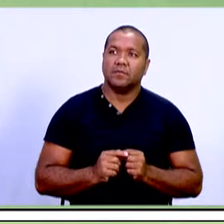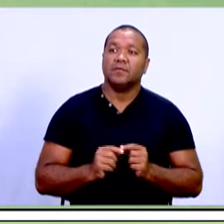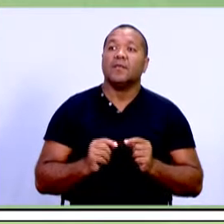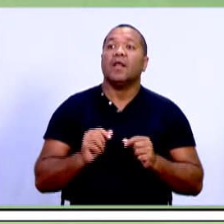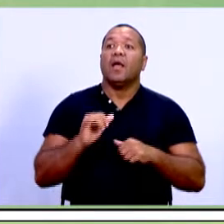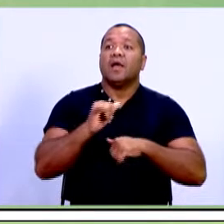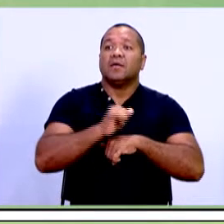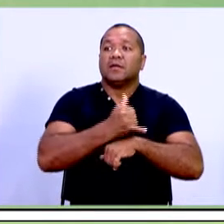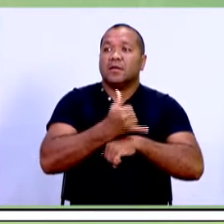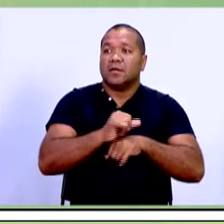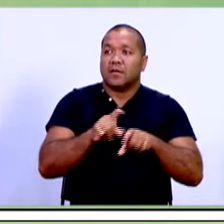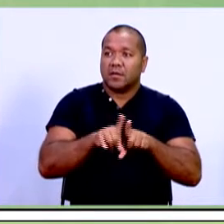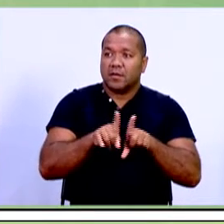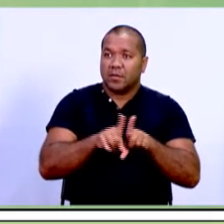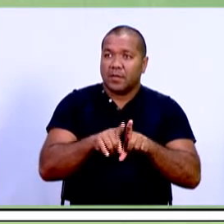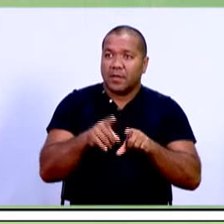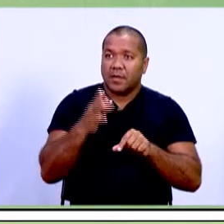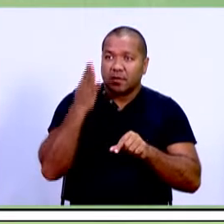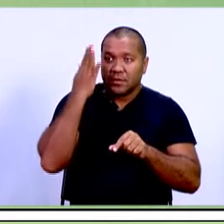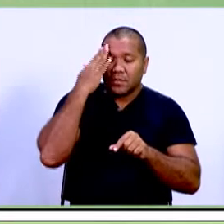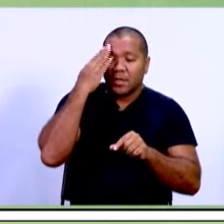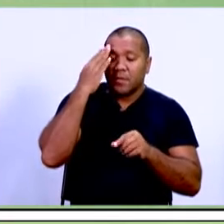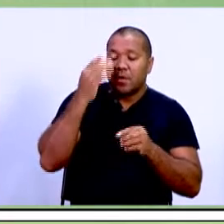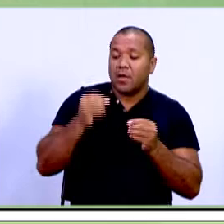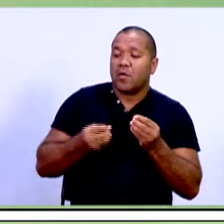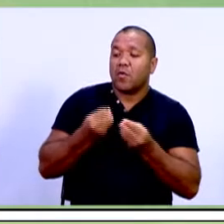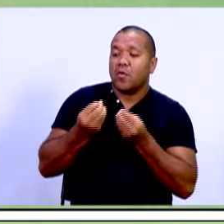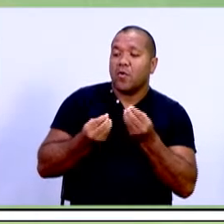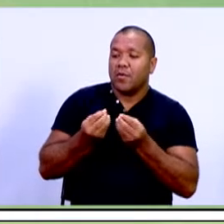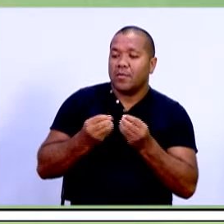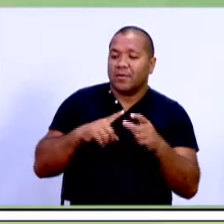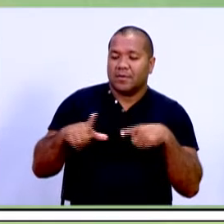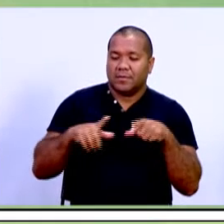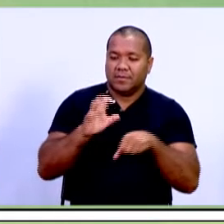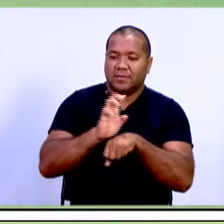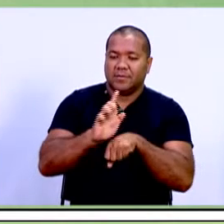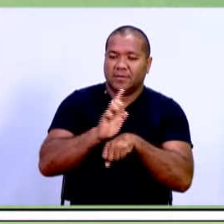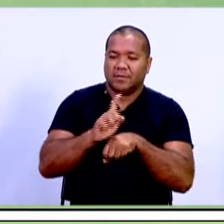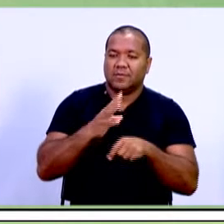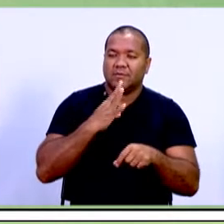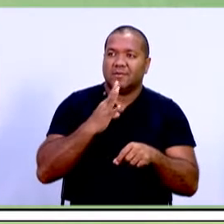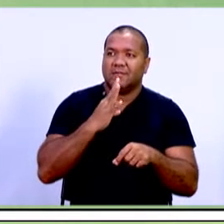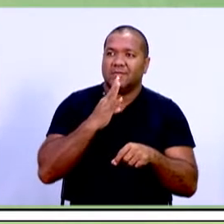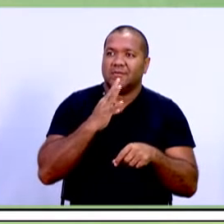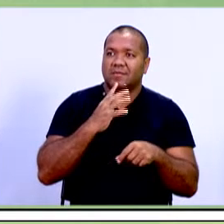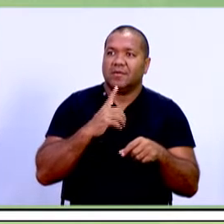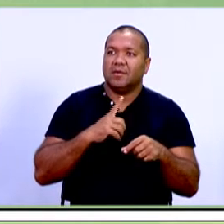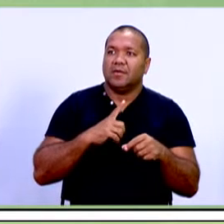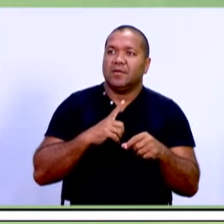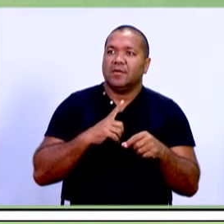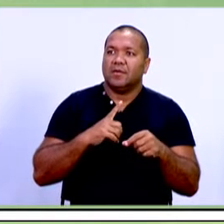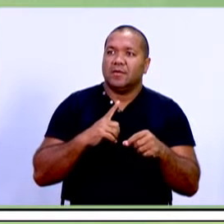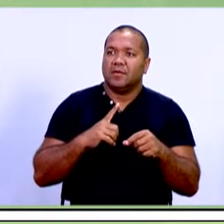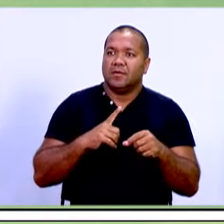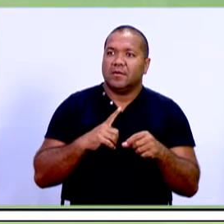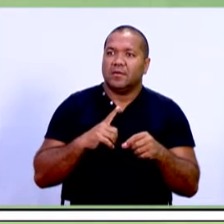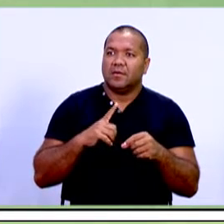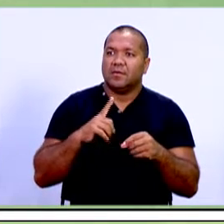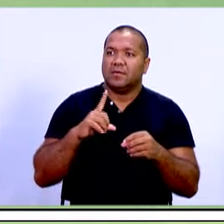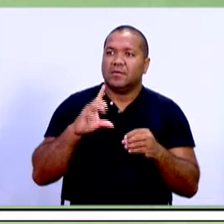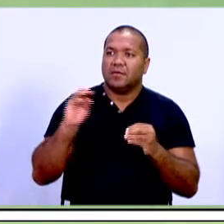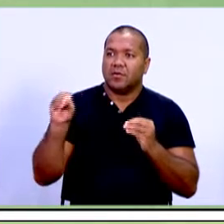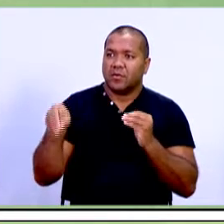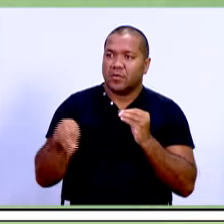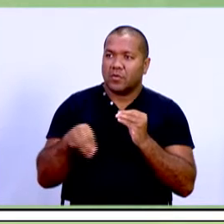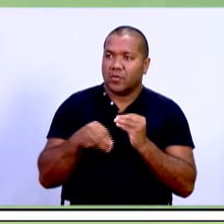adotar práticas de gestão do conhecimento, e isso inclui compartilhar com projetos, ações